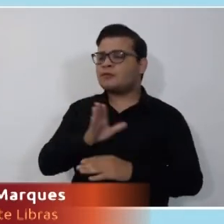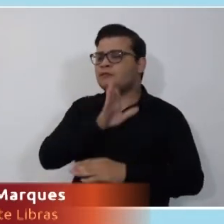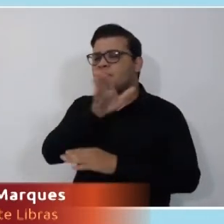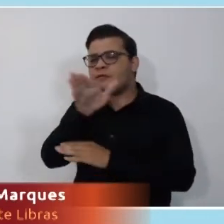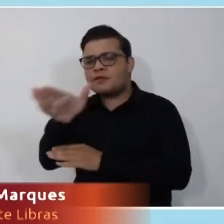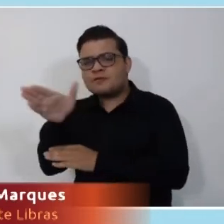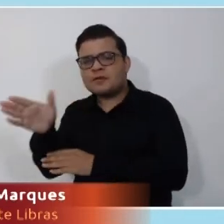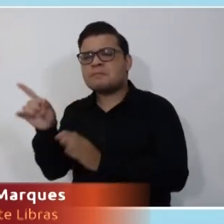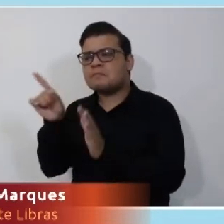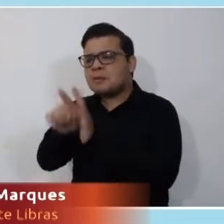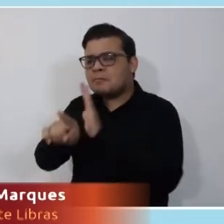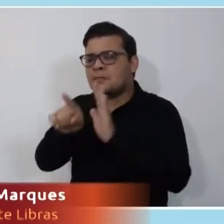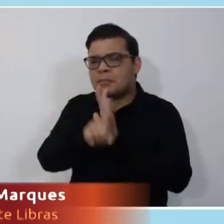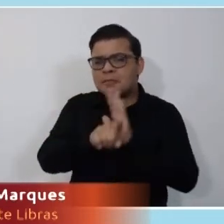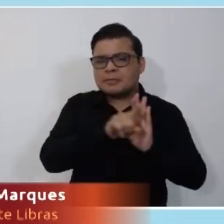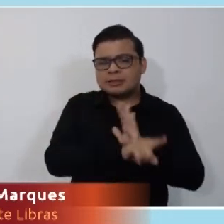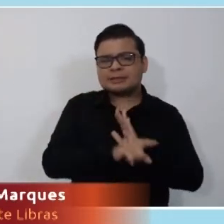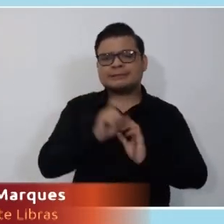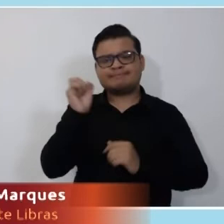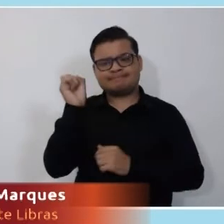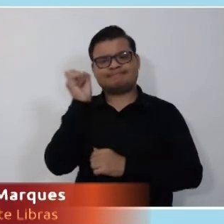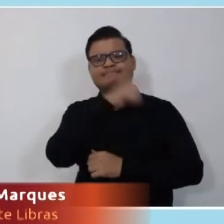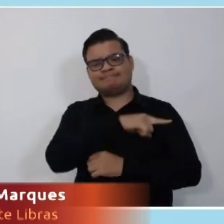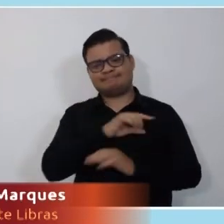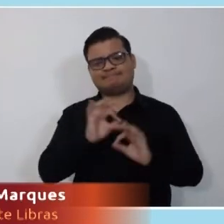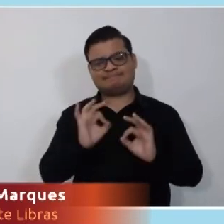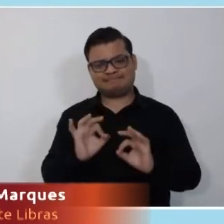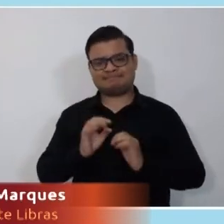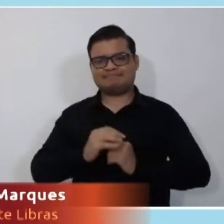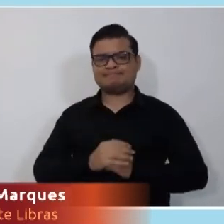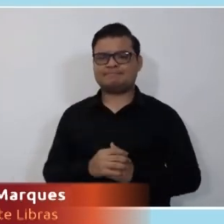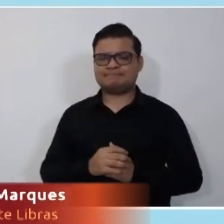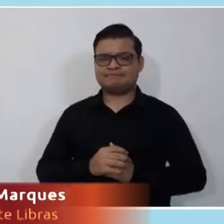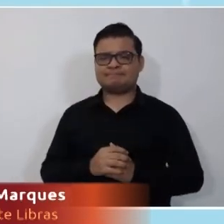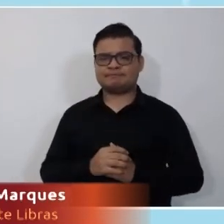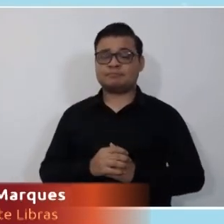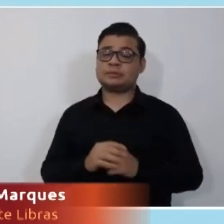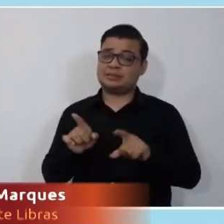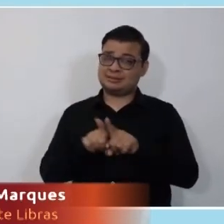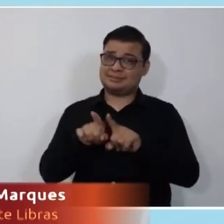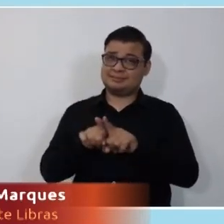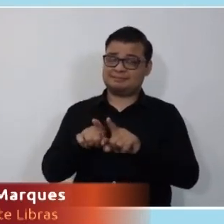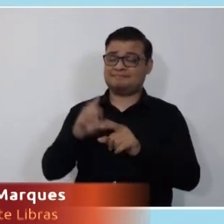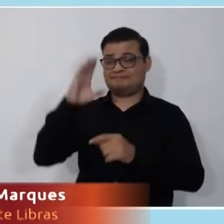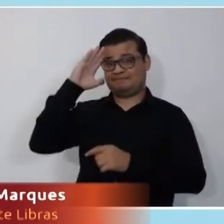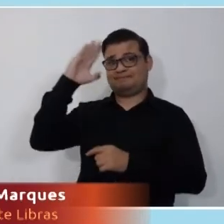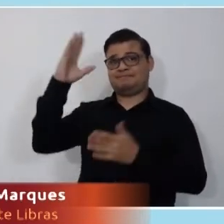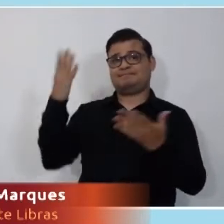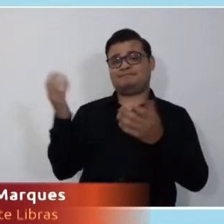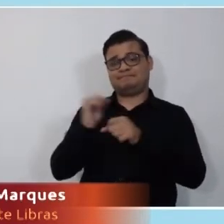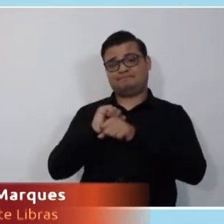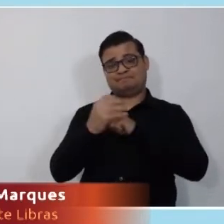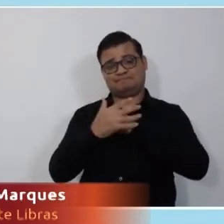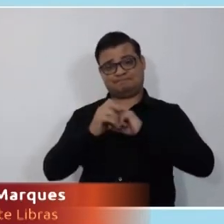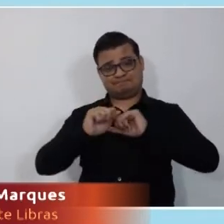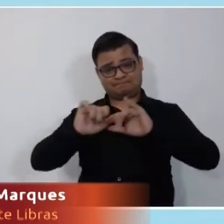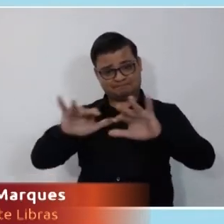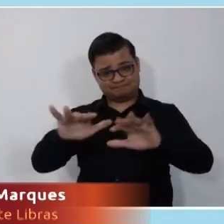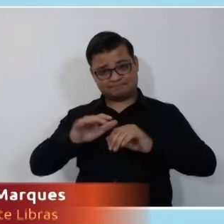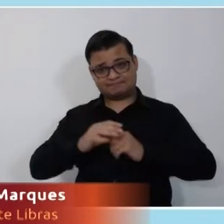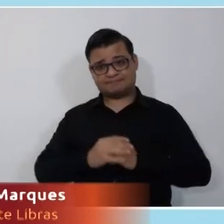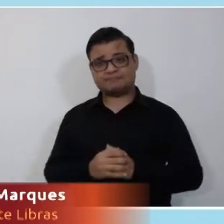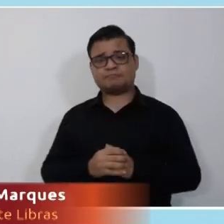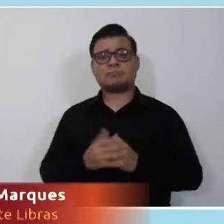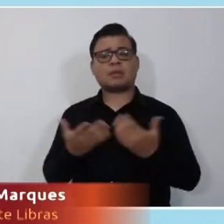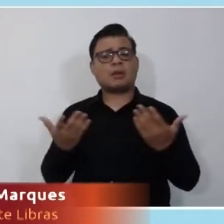uma pesquisa em campo, né? E além disso, nós temos a restrição da pandemia. Então, melhor, o que podemos fazer nesse período, né? Você